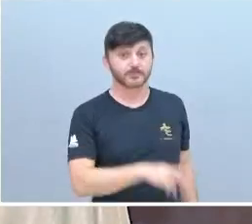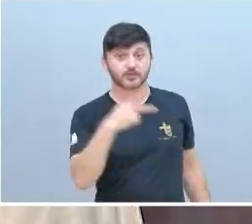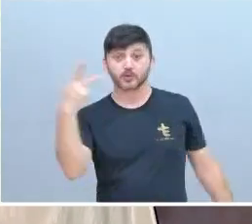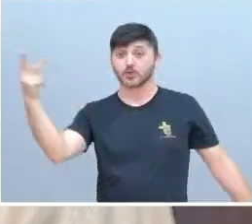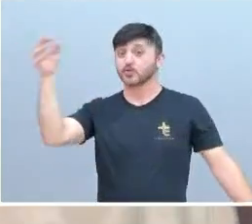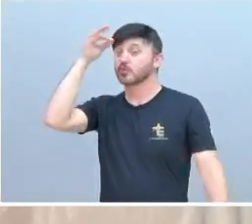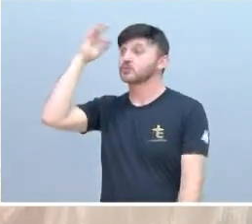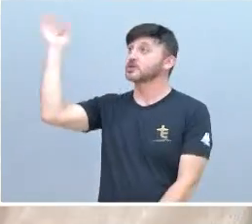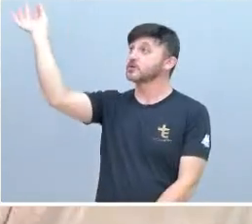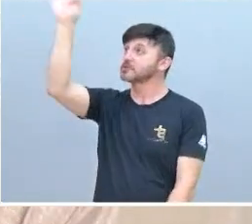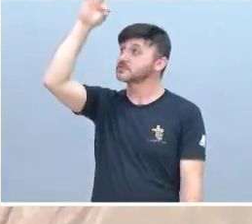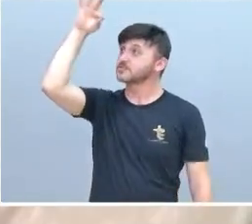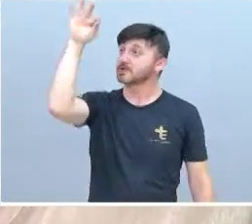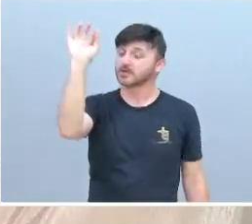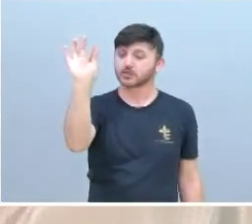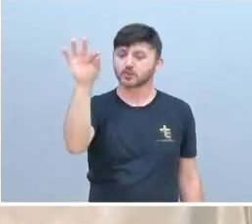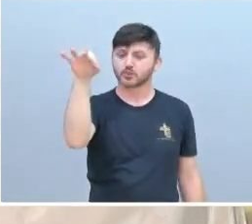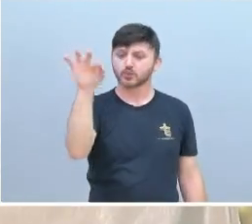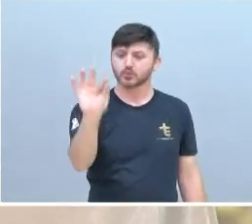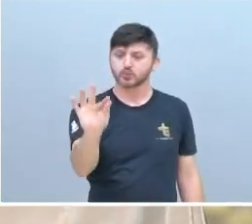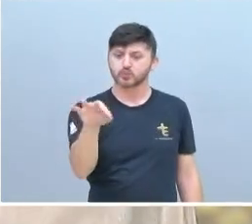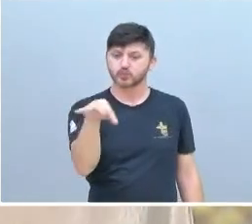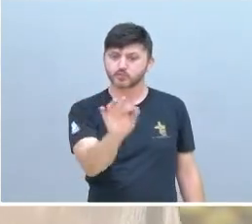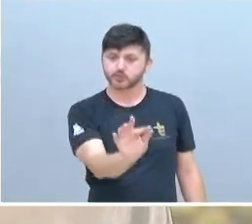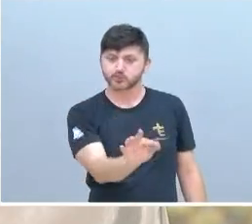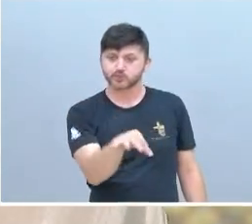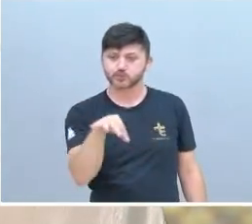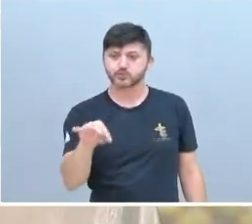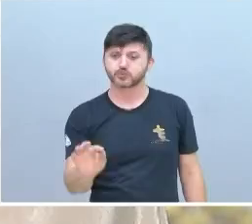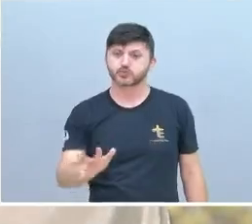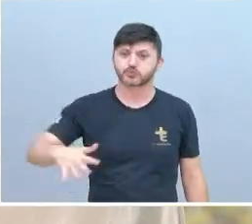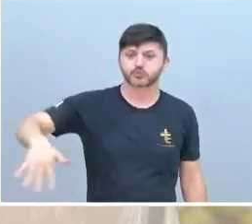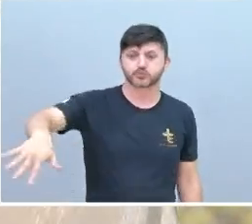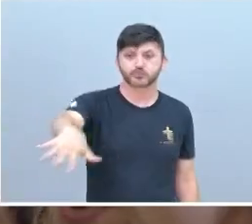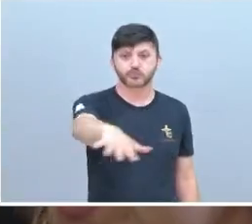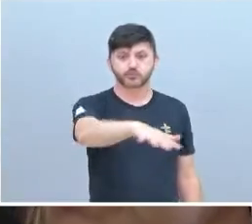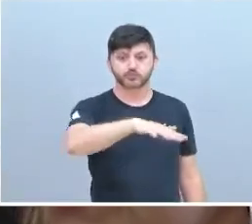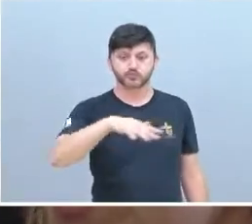voz, derrama o teu Espírito